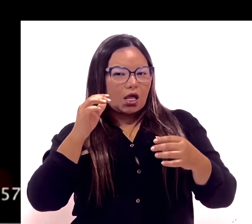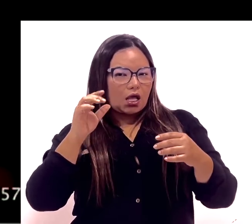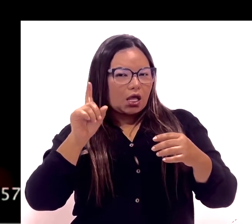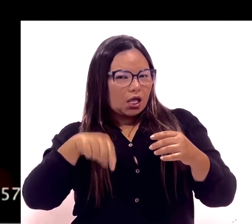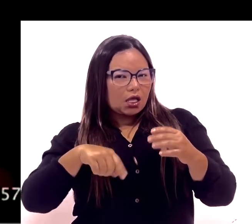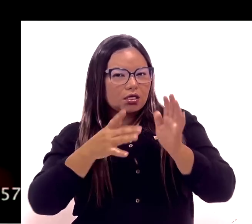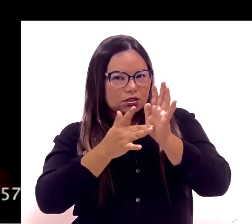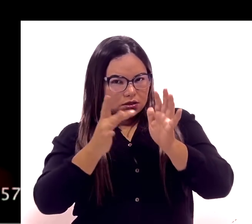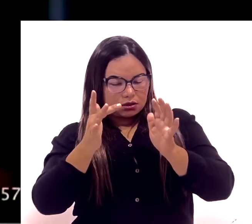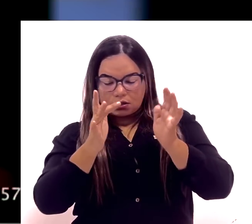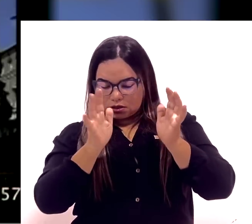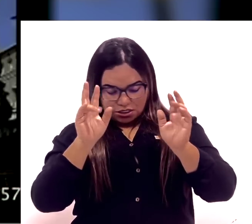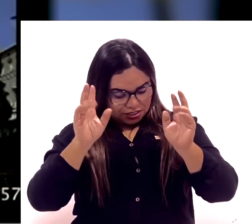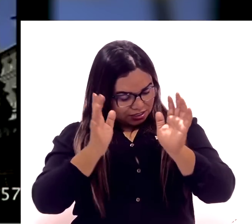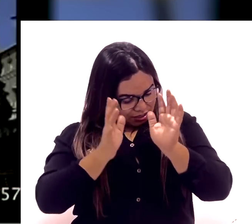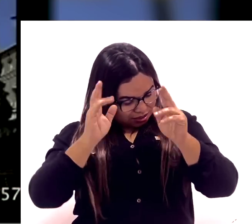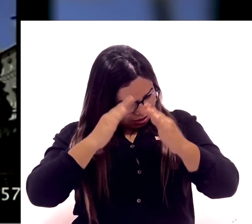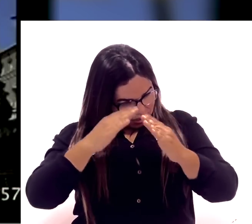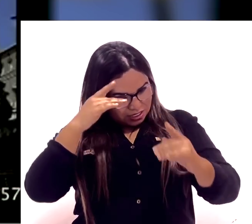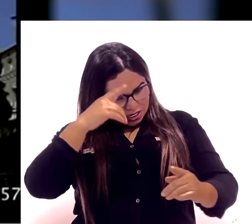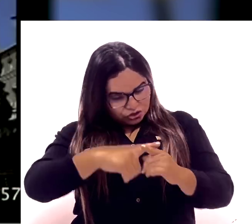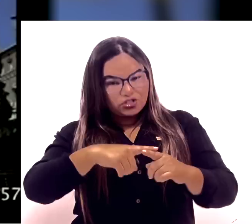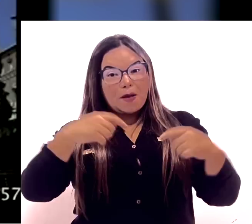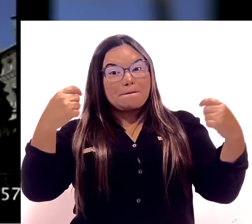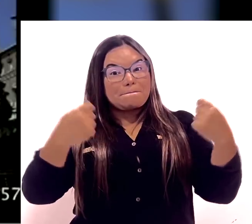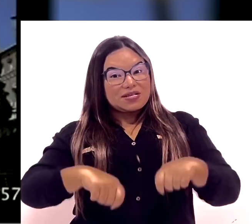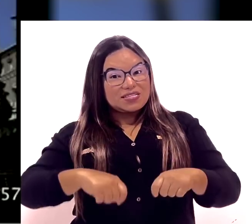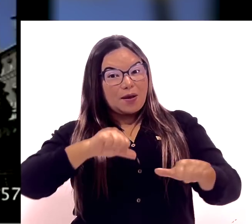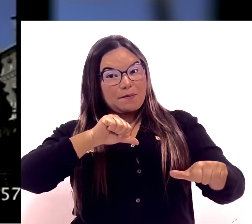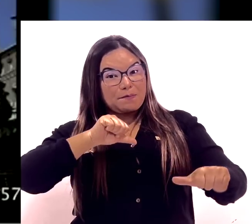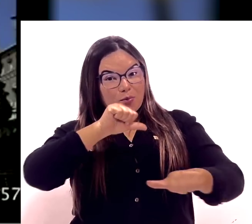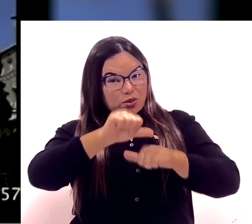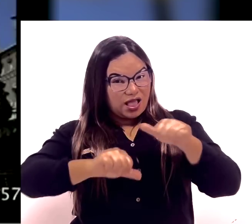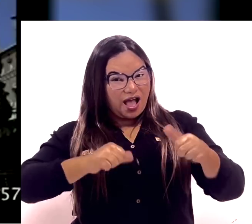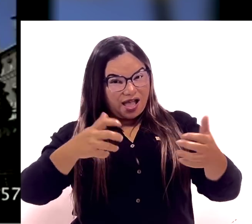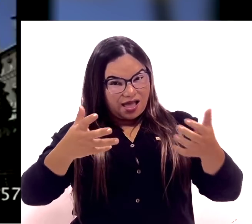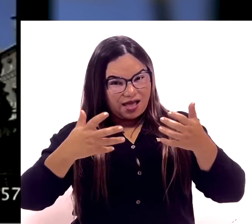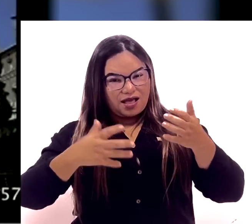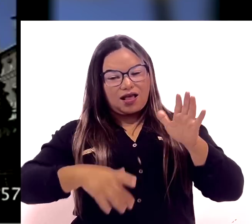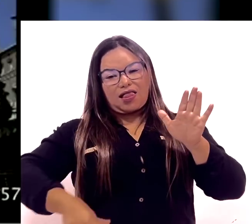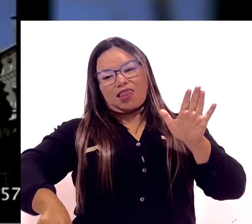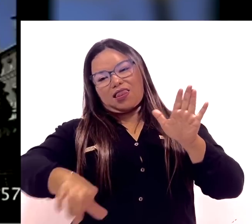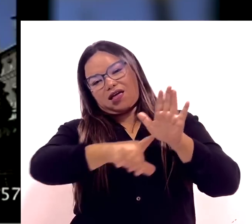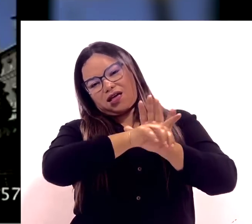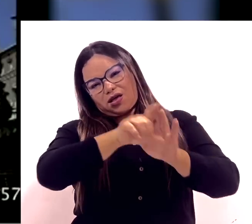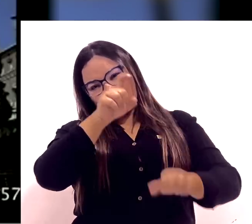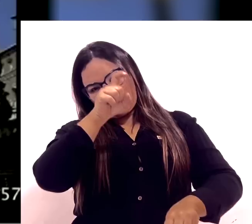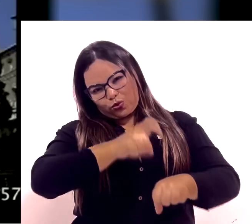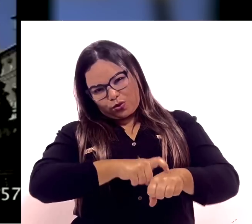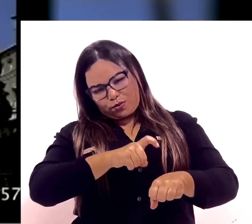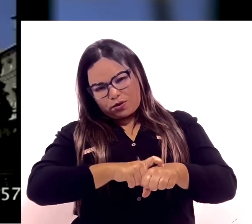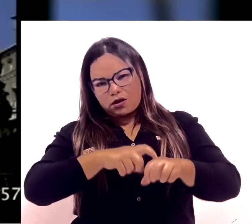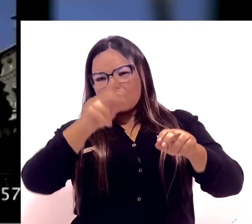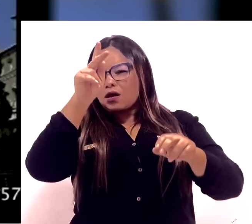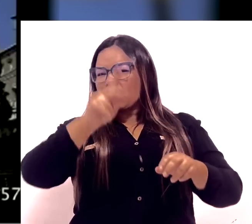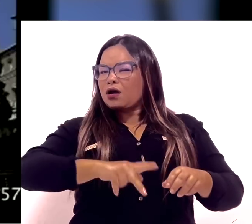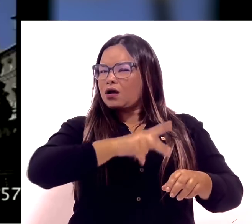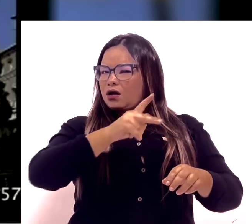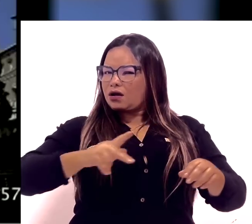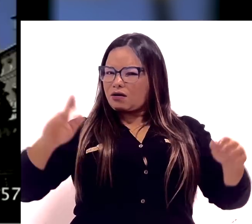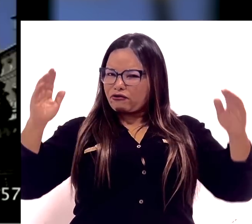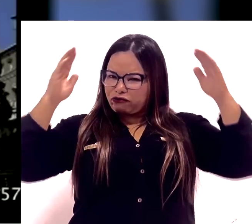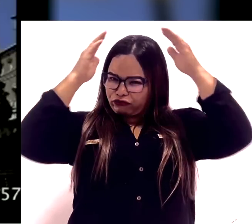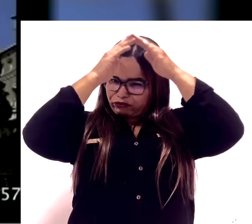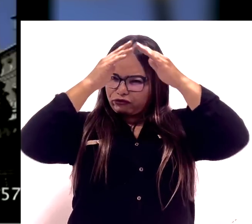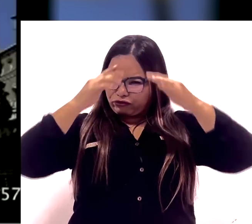Daniel 7:25. Alega o Papa ter mudado a lei de Deus? Absolutamente. Decretal de translatio episcopi.